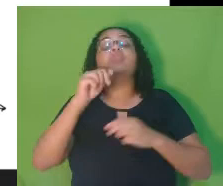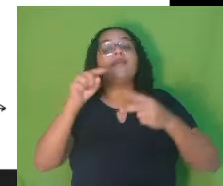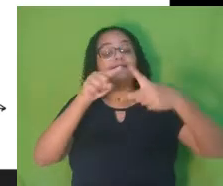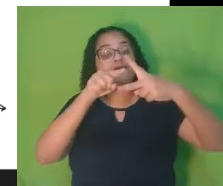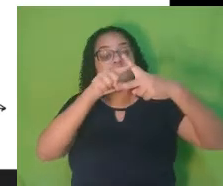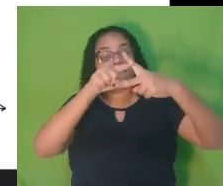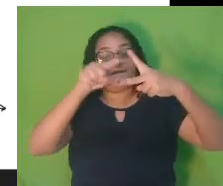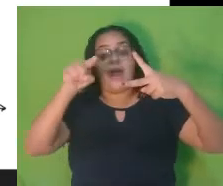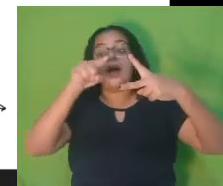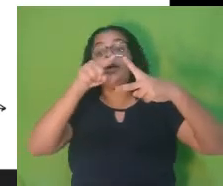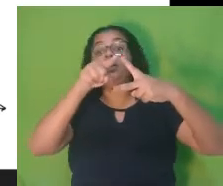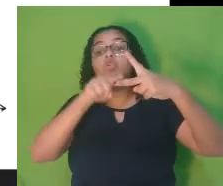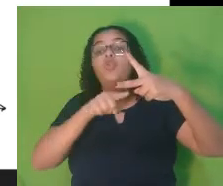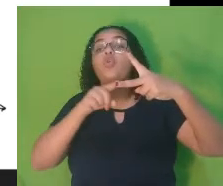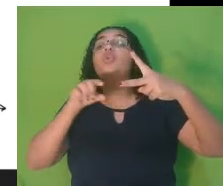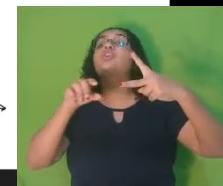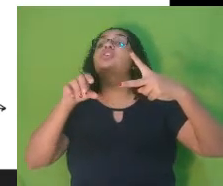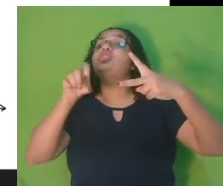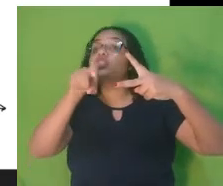eixo dos x,